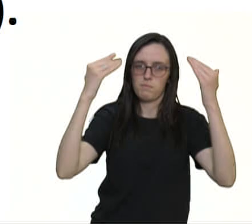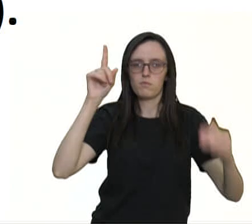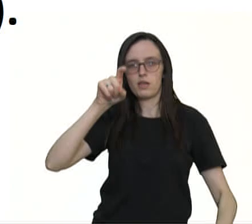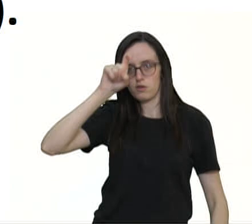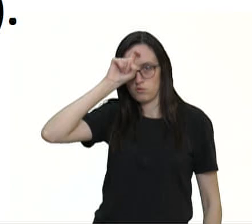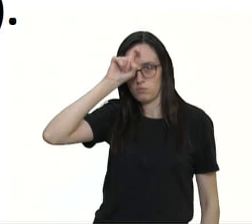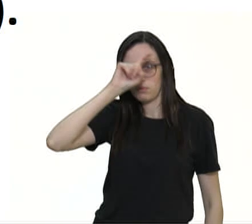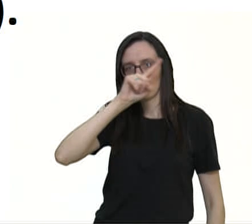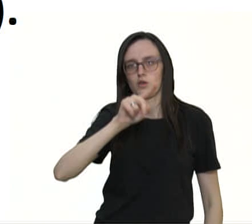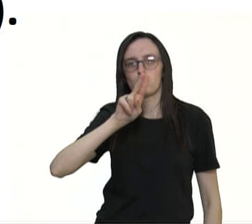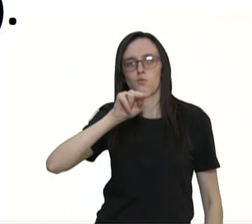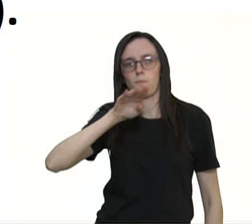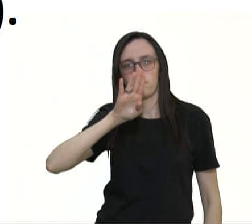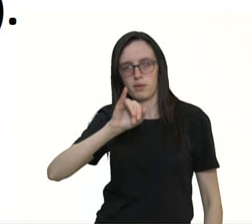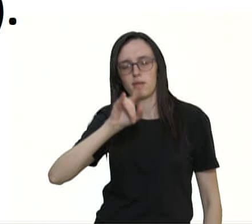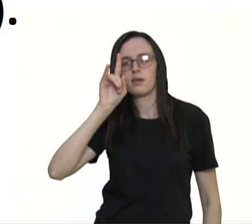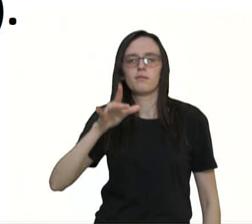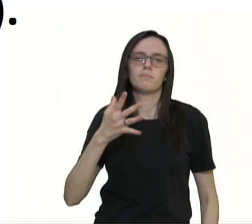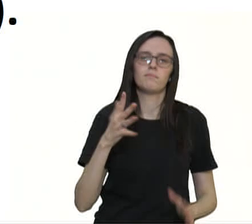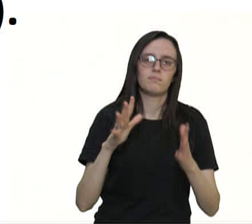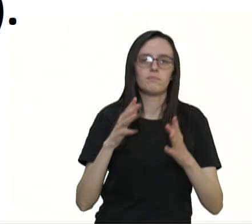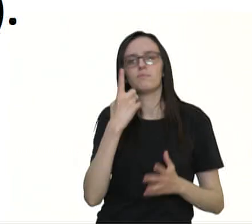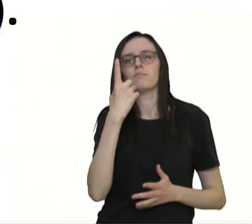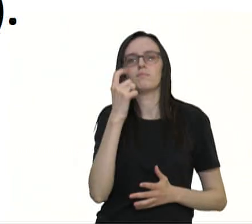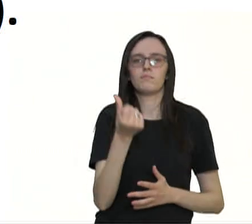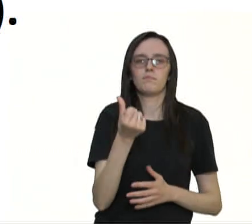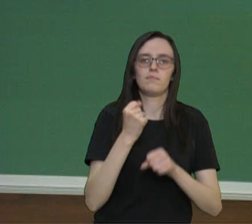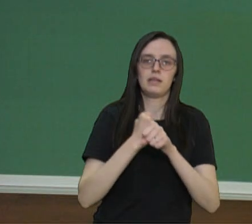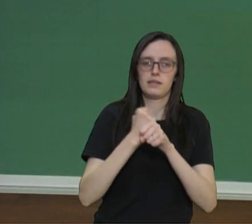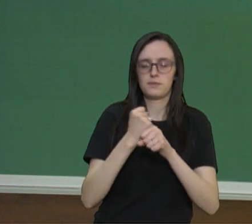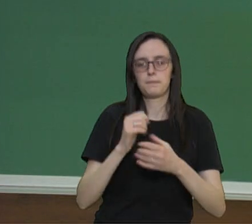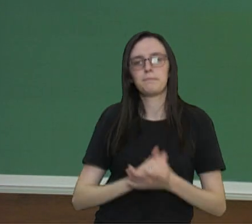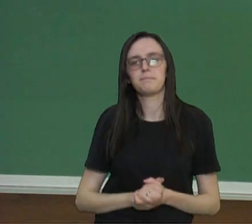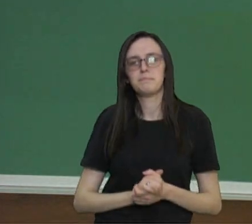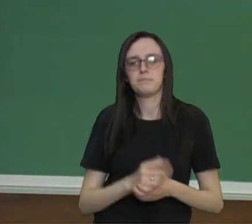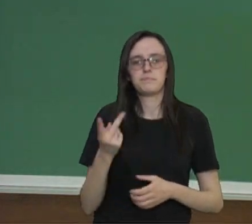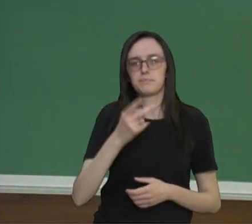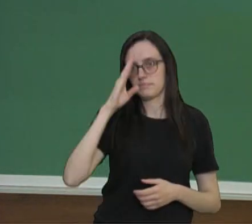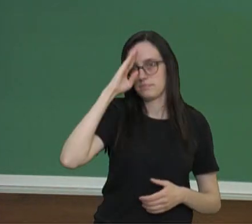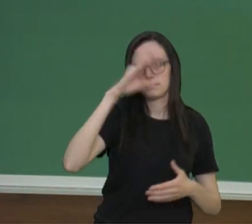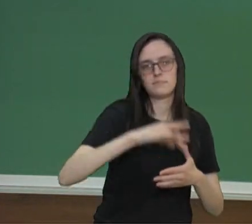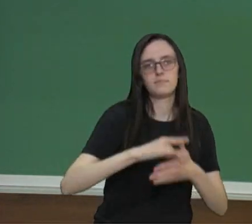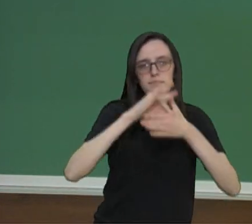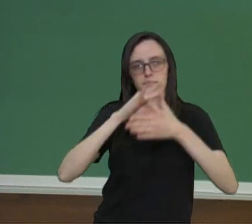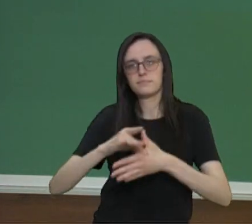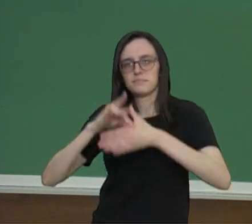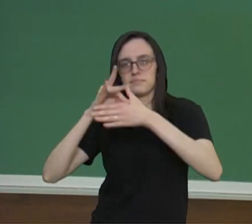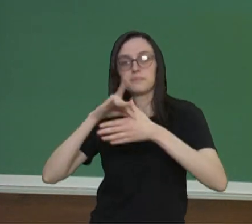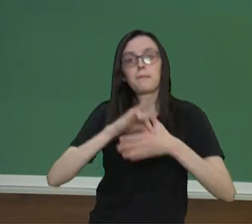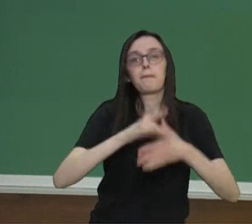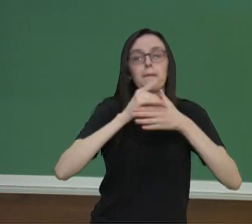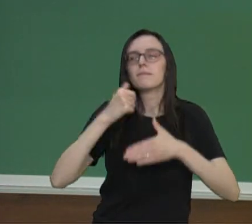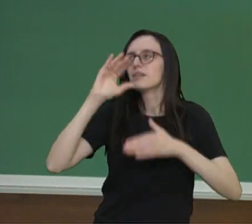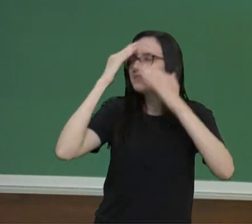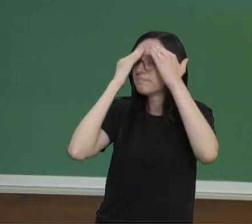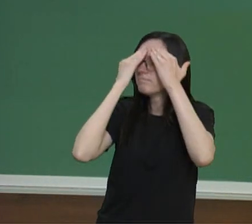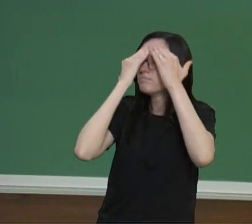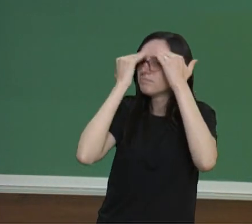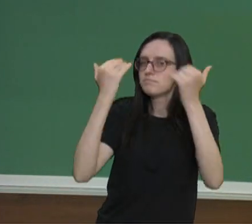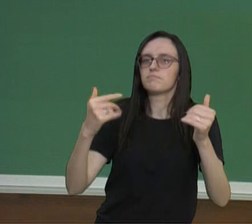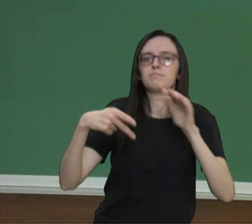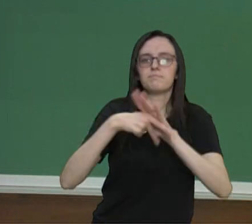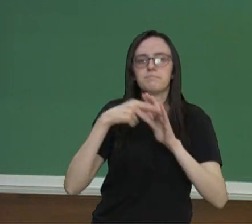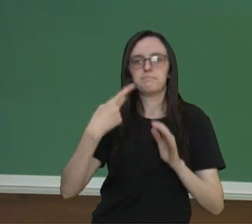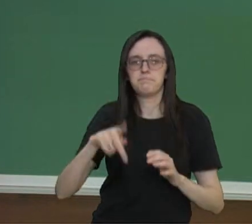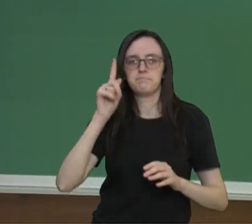dos Palmares, que governou aí por mais 16 anos. São as duas principais lideranças, as lideranças mais famosas do